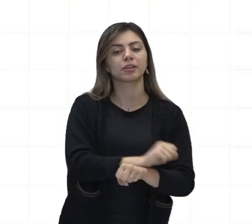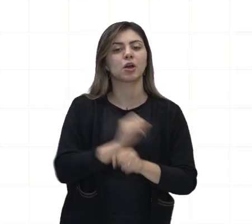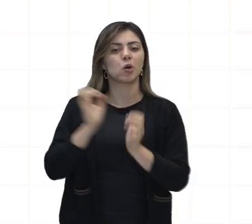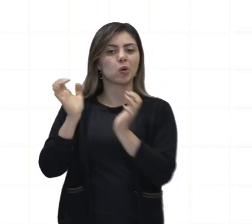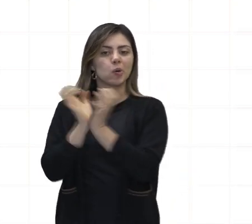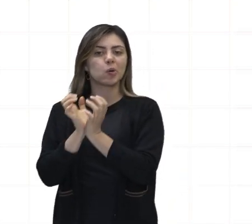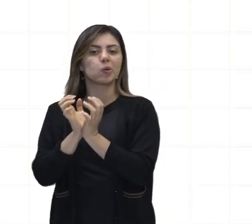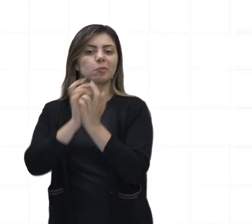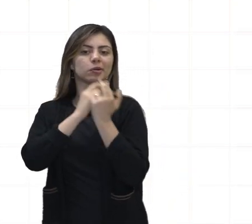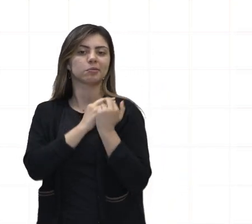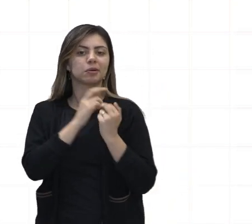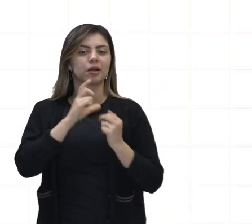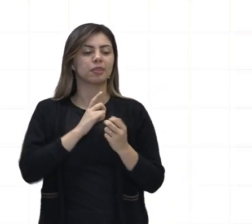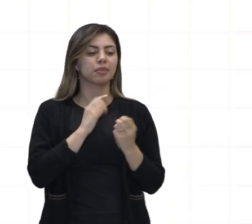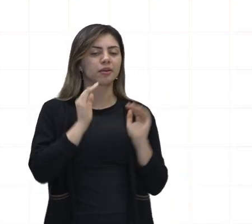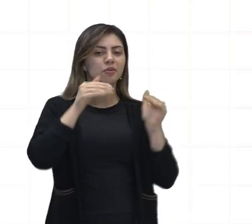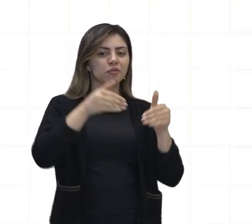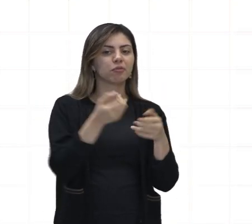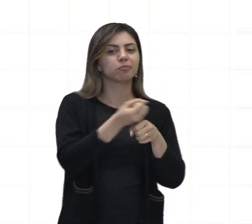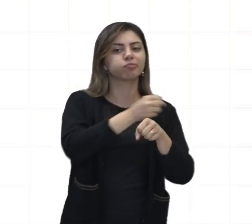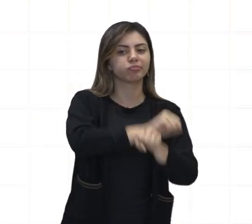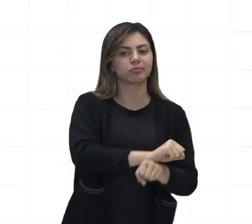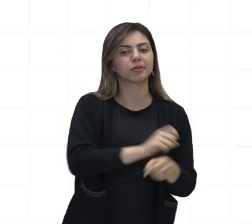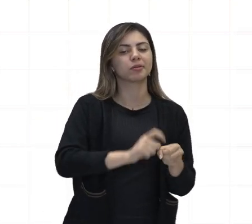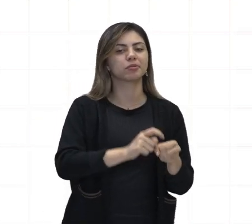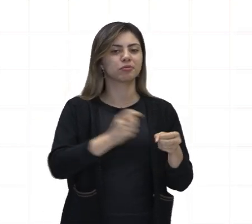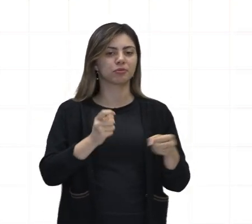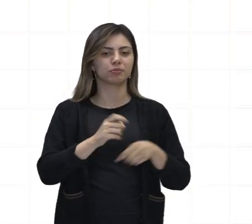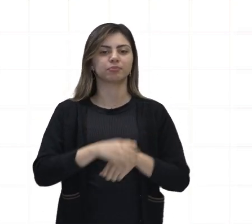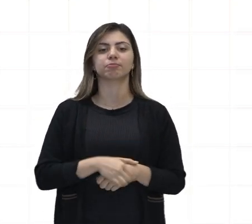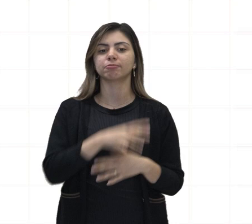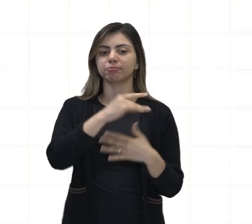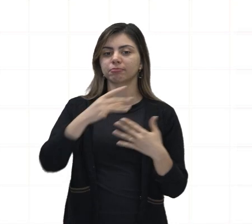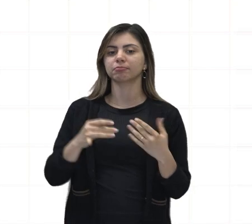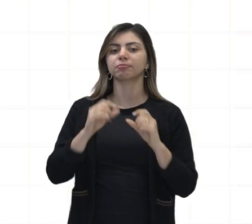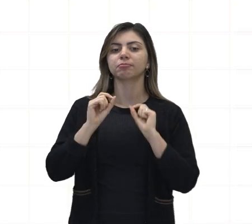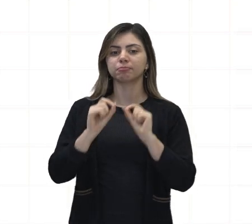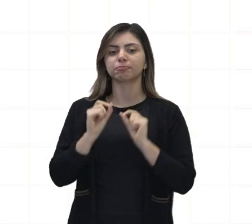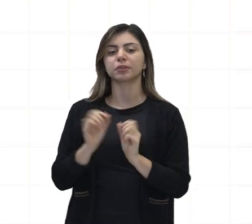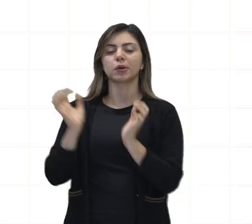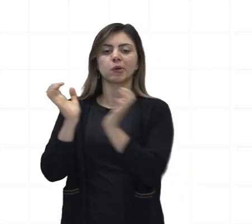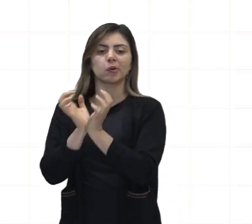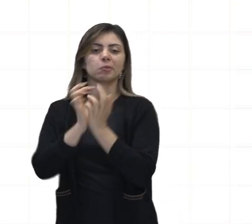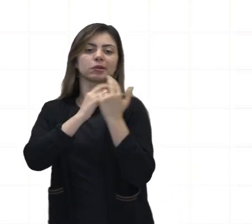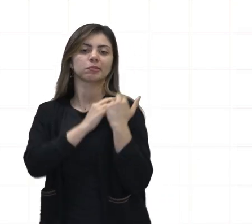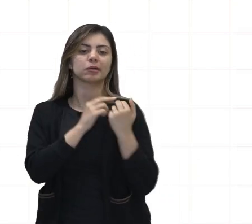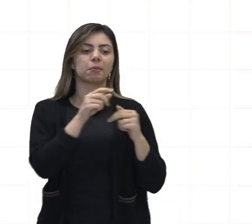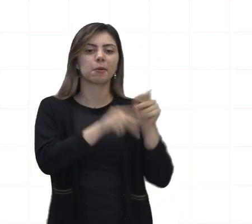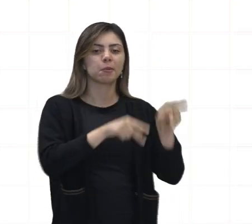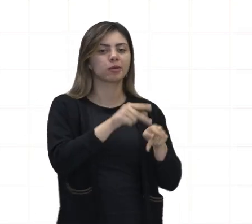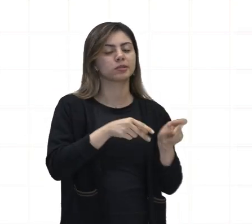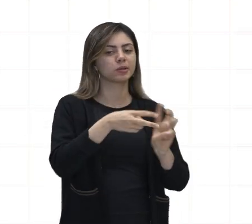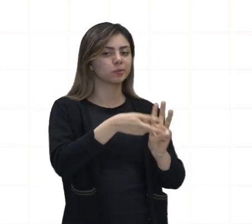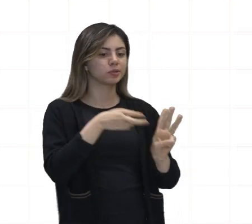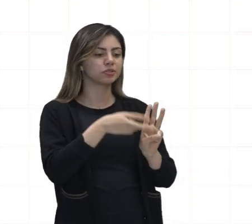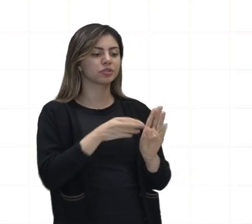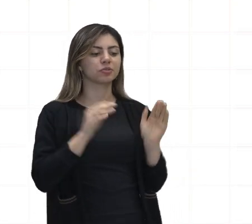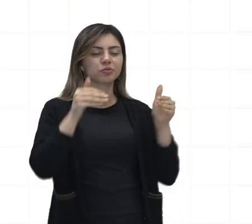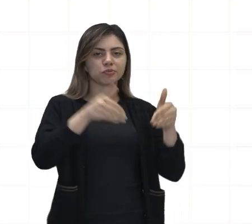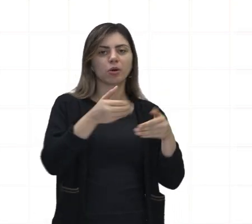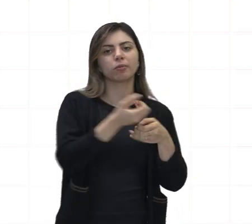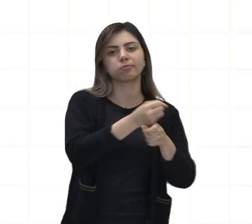dos negros e a tutela dos egressos da escravidão. Detalhamento, tutela da população